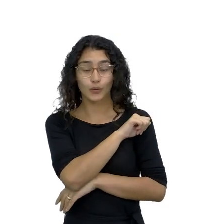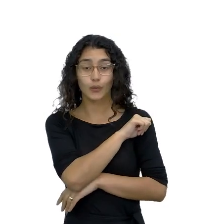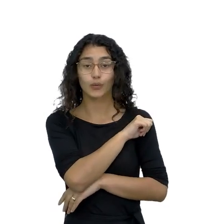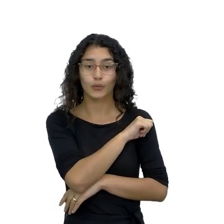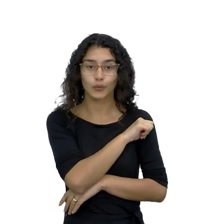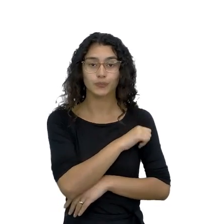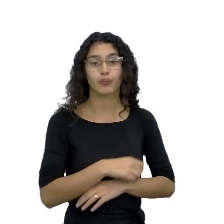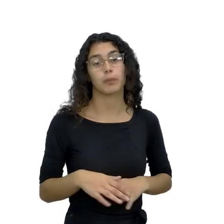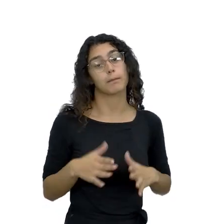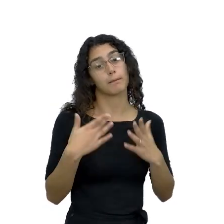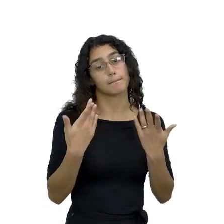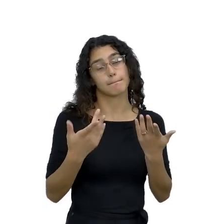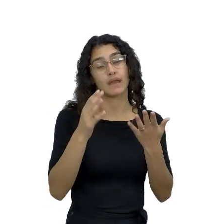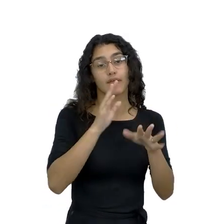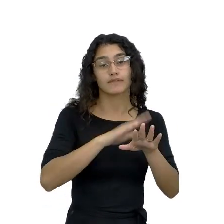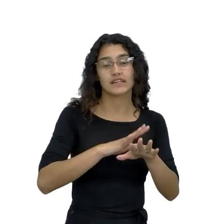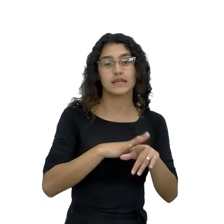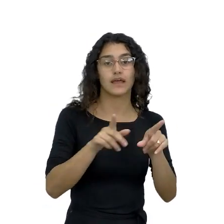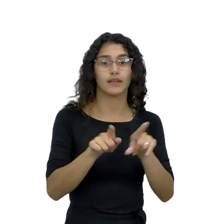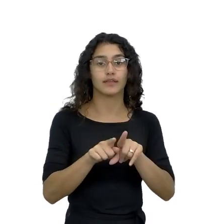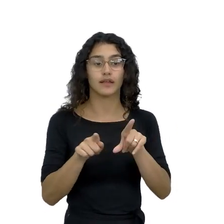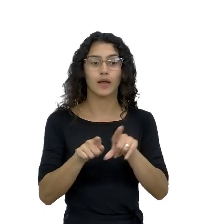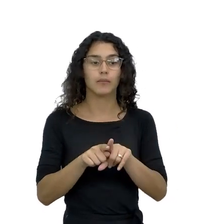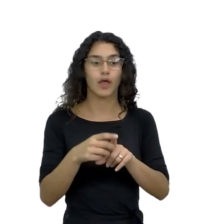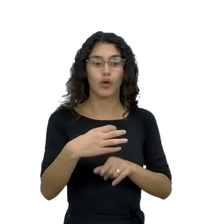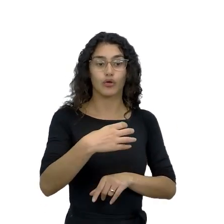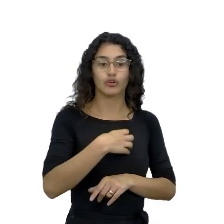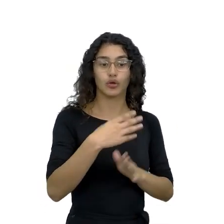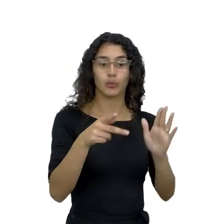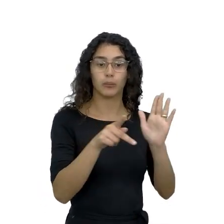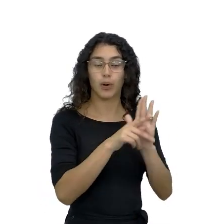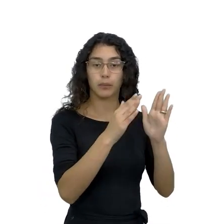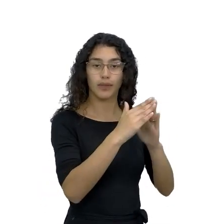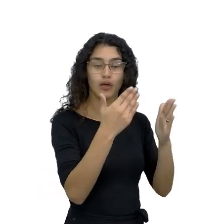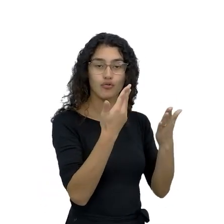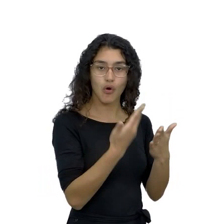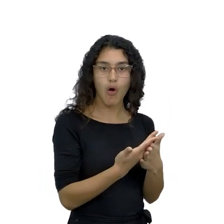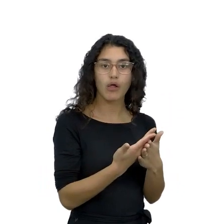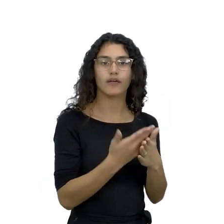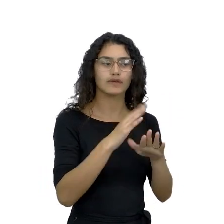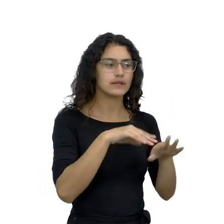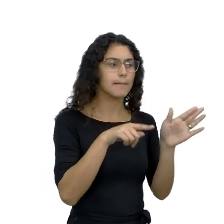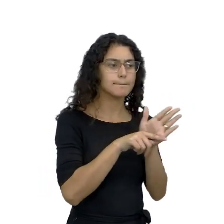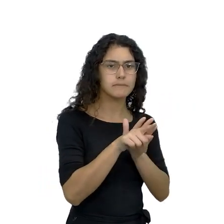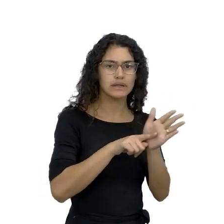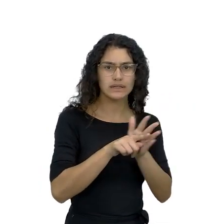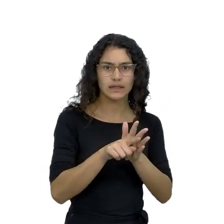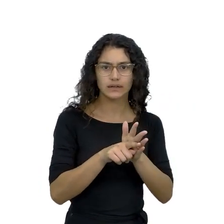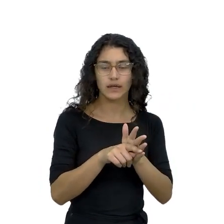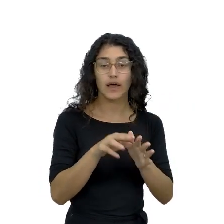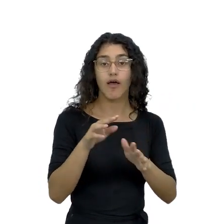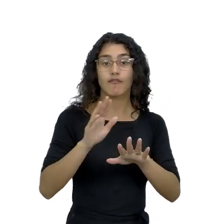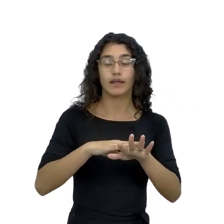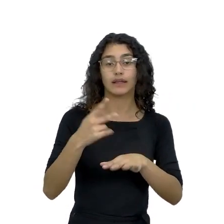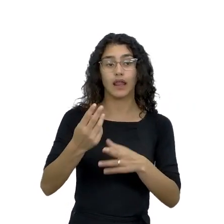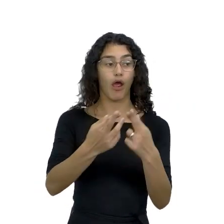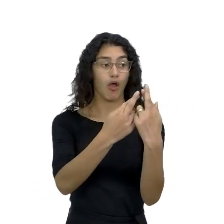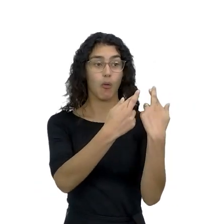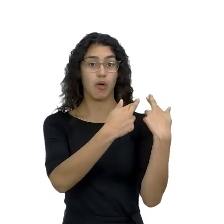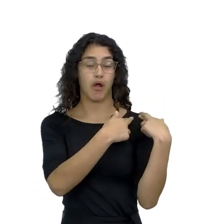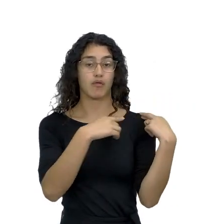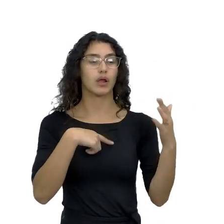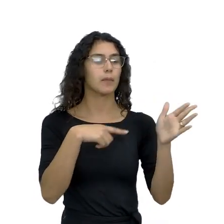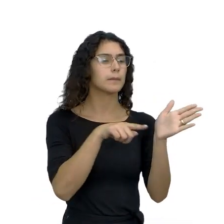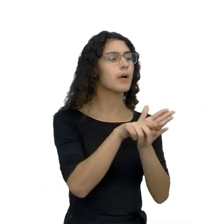mesmos poderem fazer um censo da escola, sendo eles os responsáveis pela